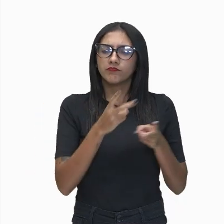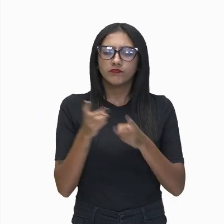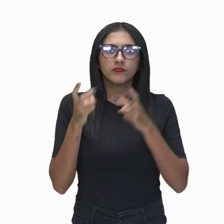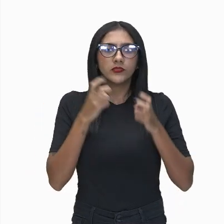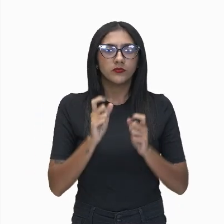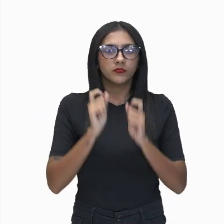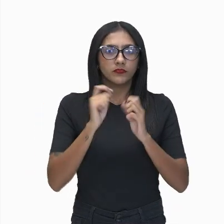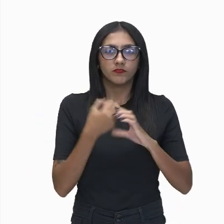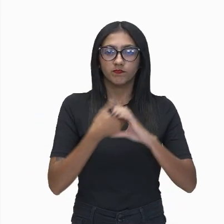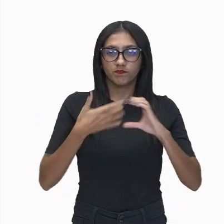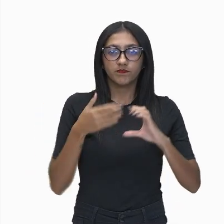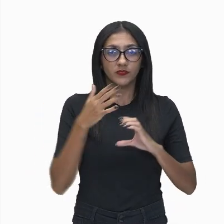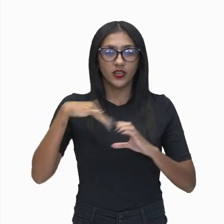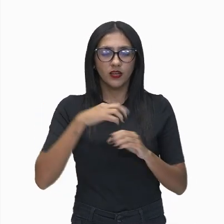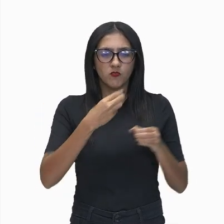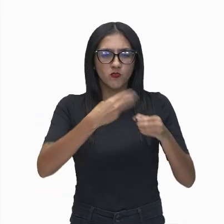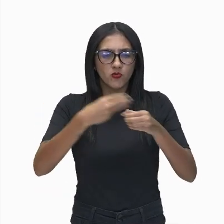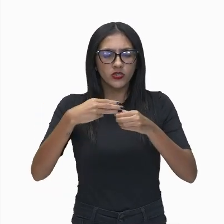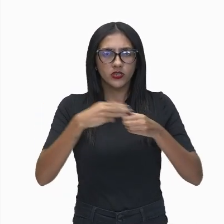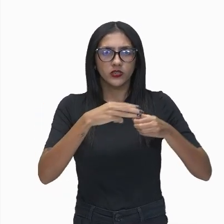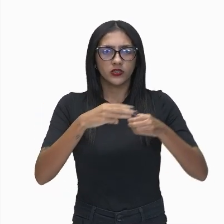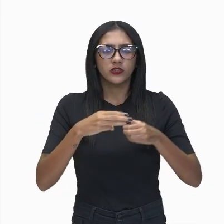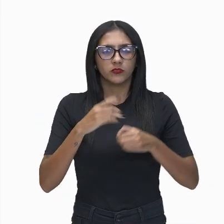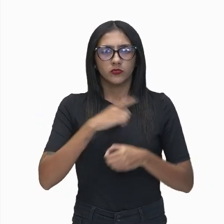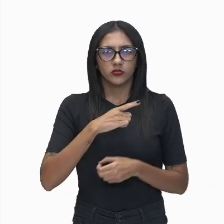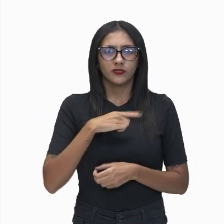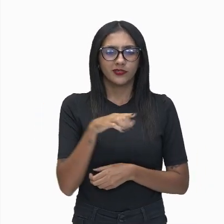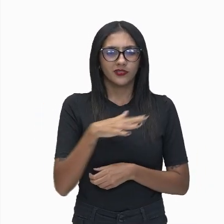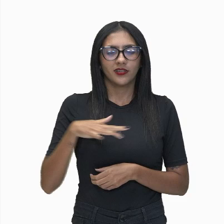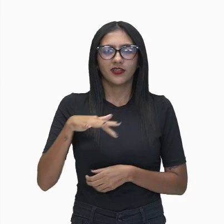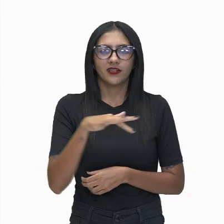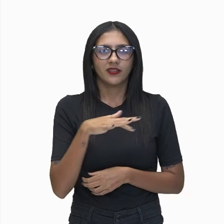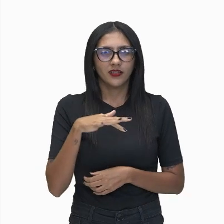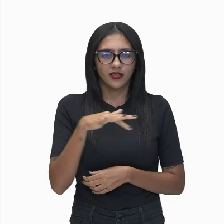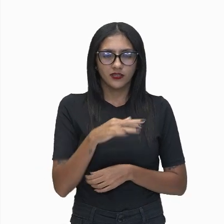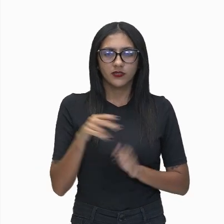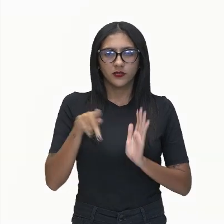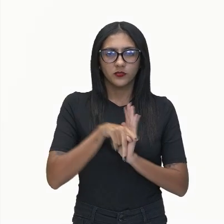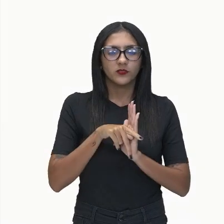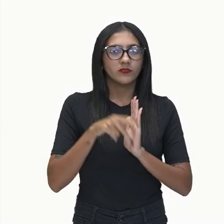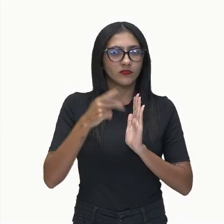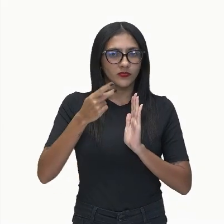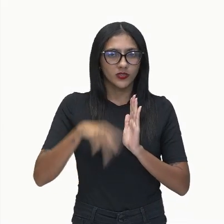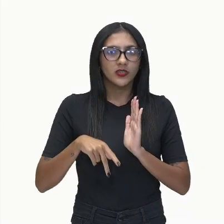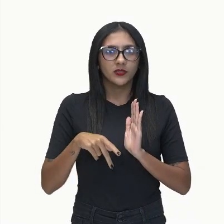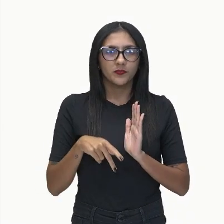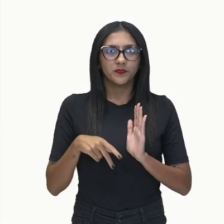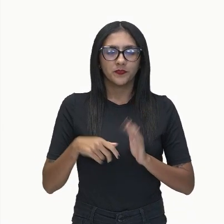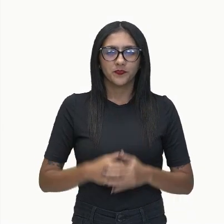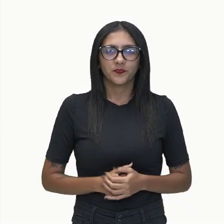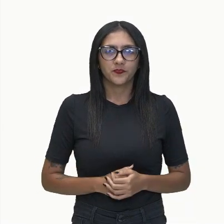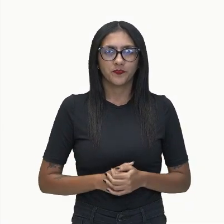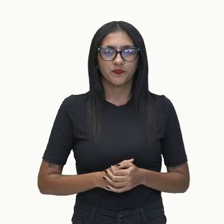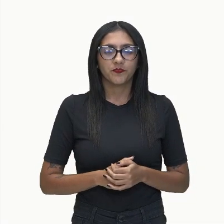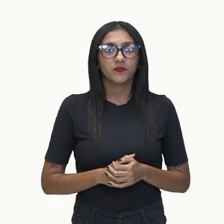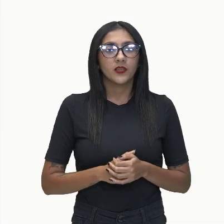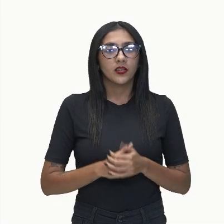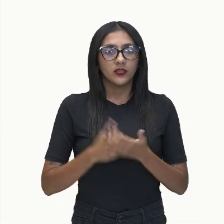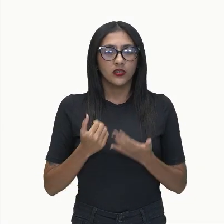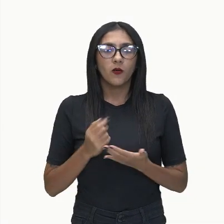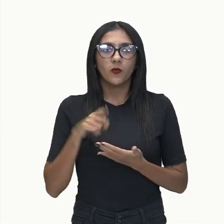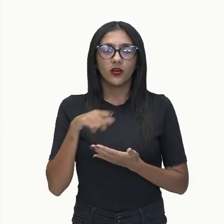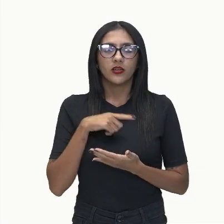os municípios que constituem essa região metropolitana, né? Então, a RMM,